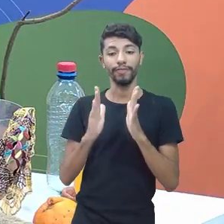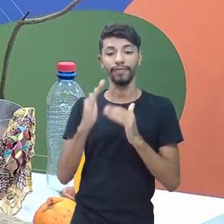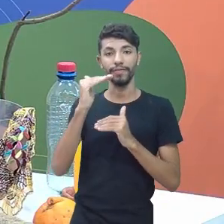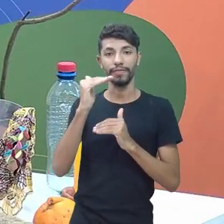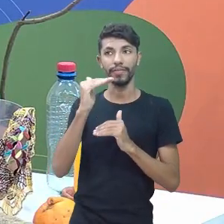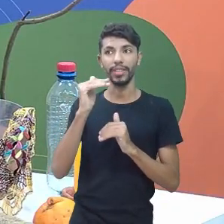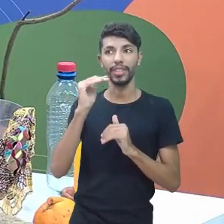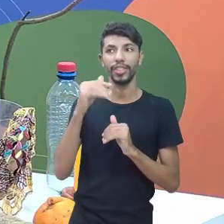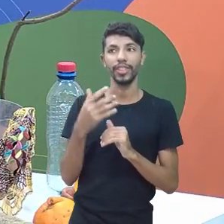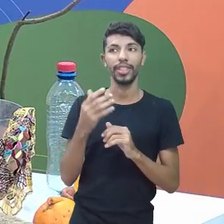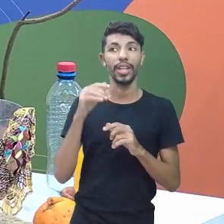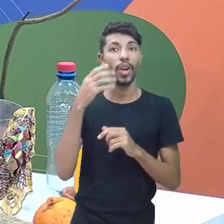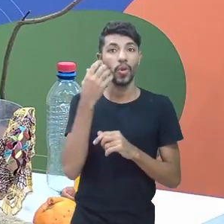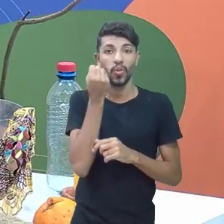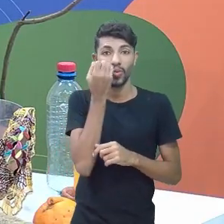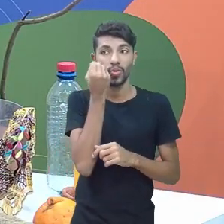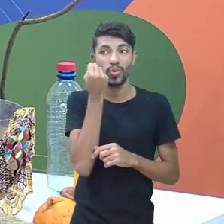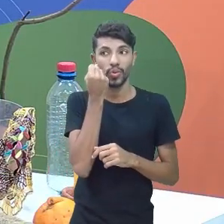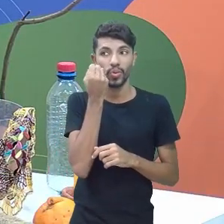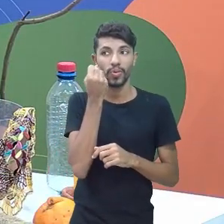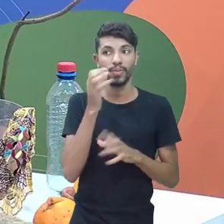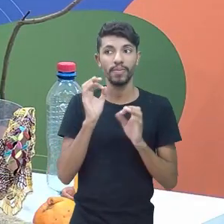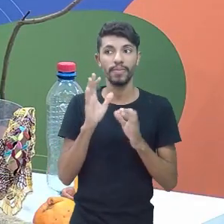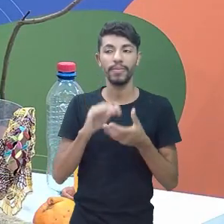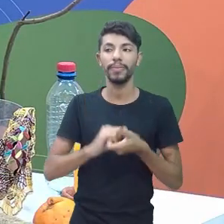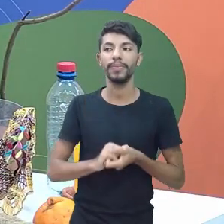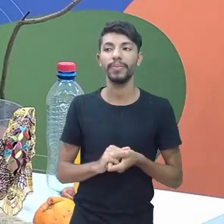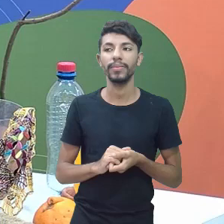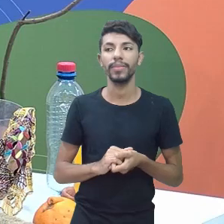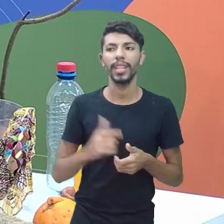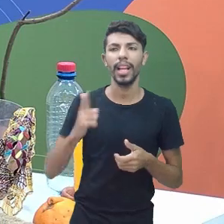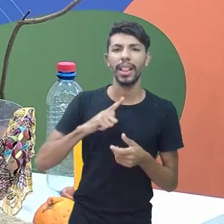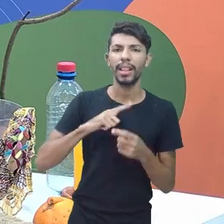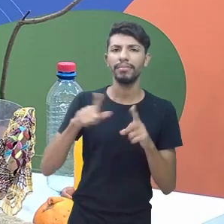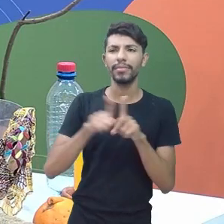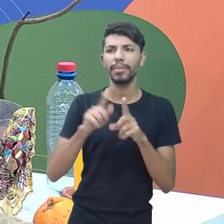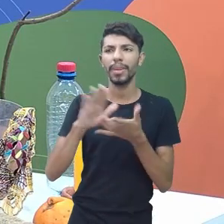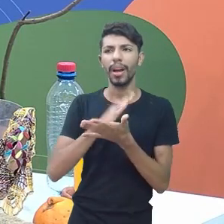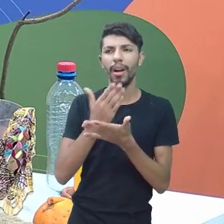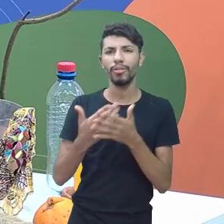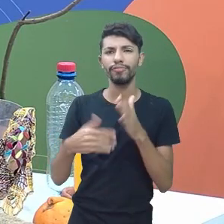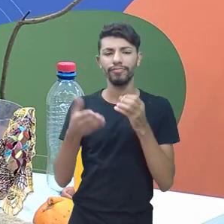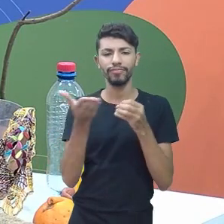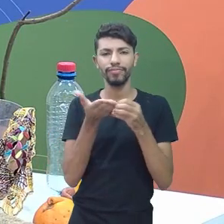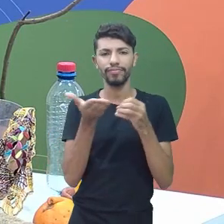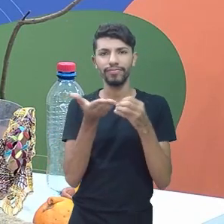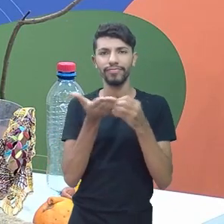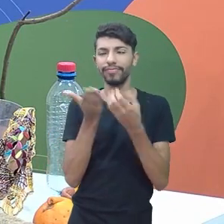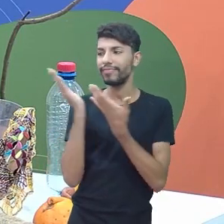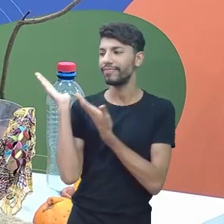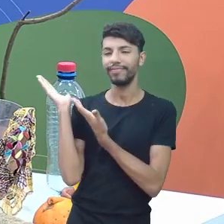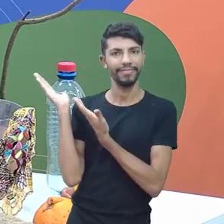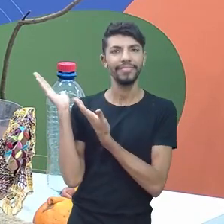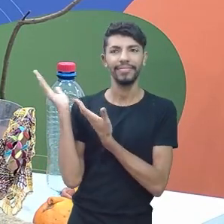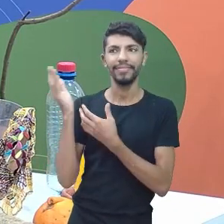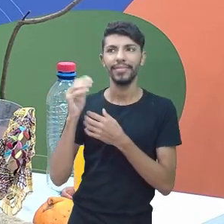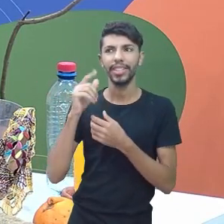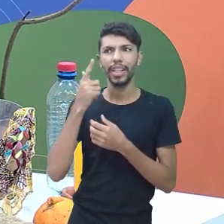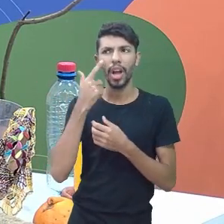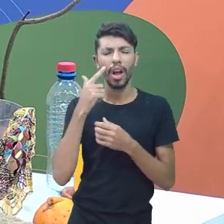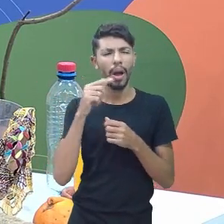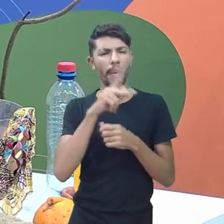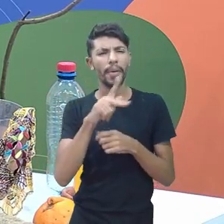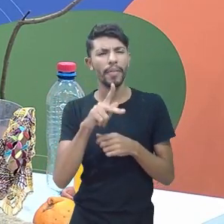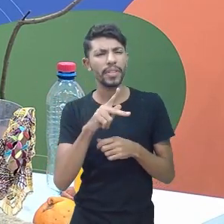A questão aí de um suco. Temos alguns copos. Professora, esse copo aí é